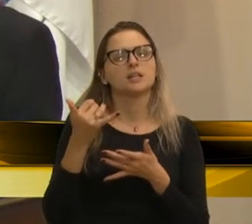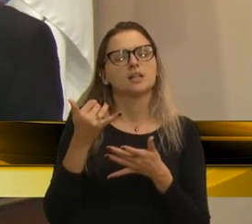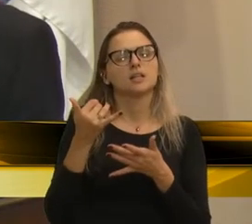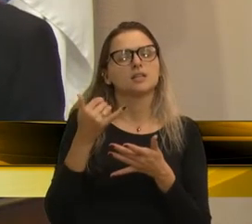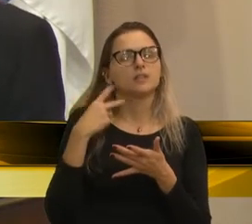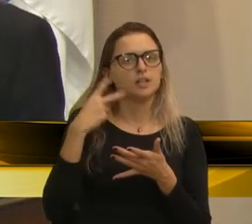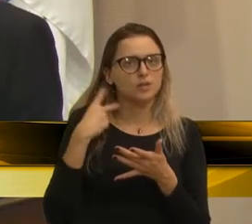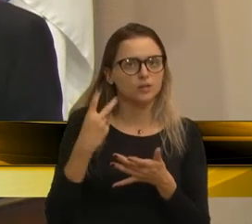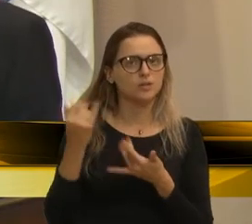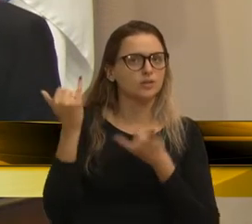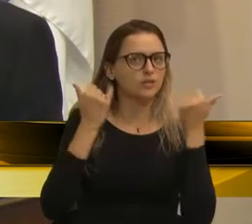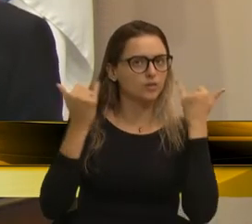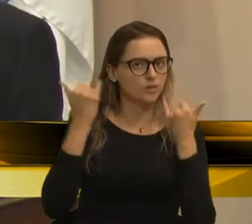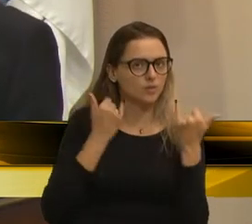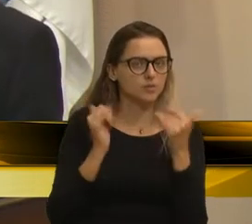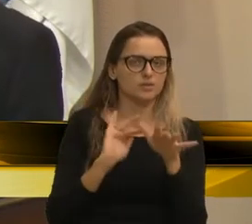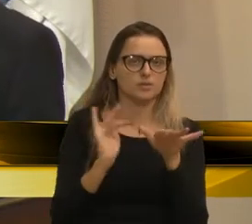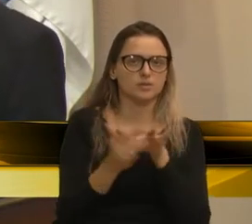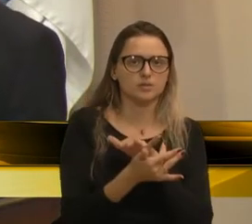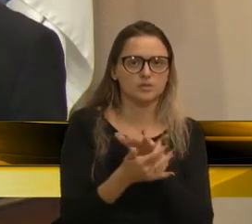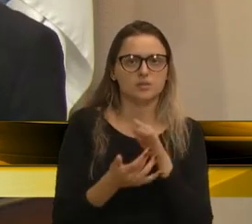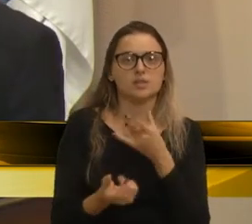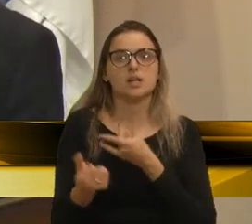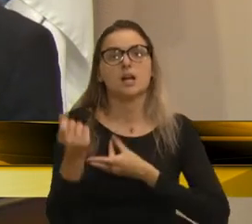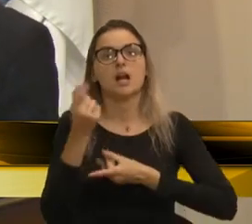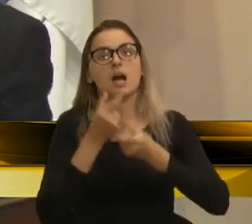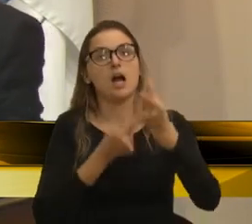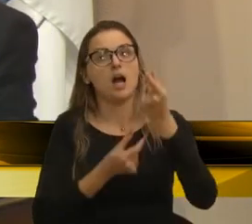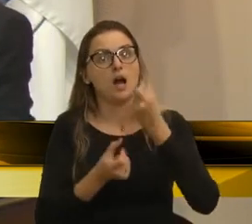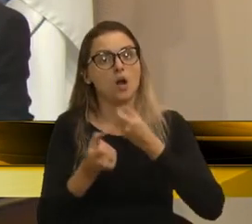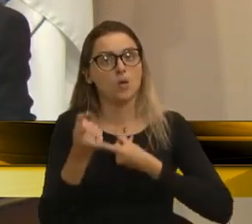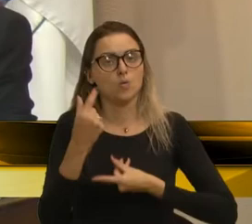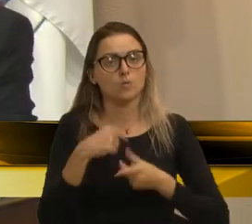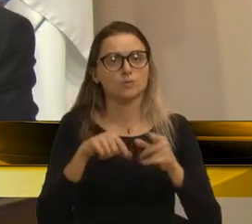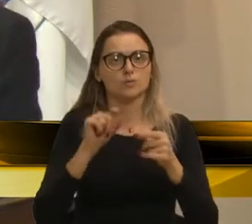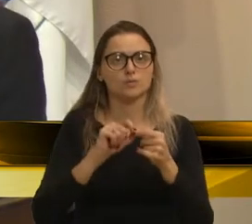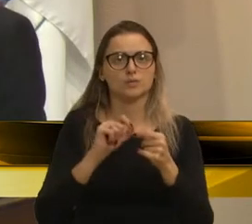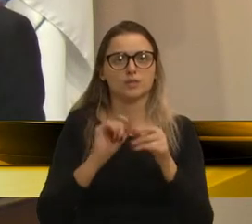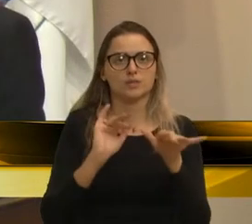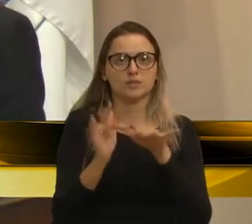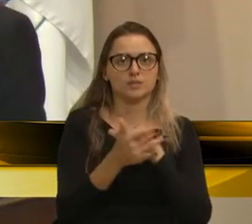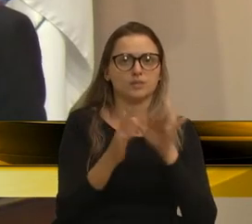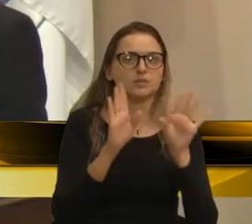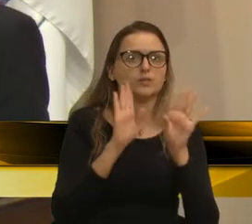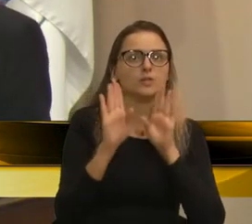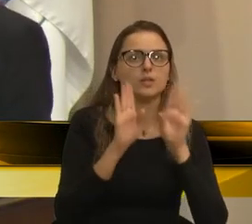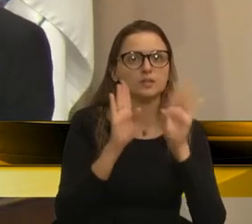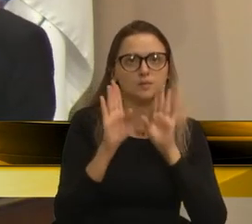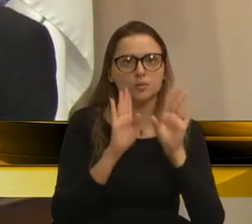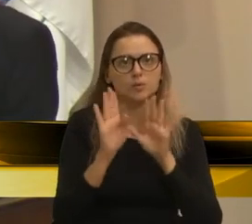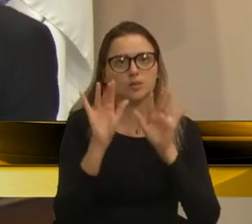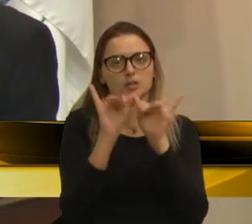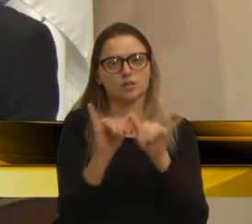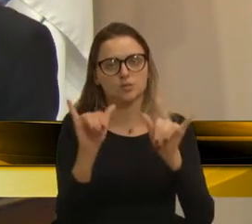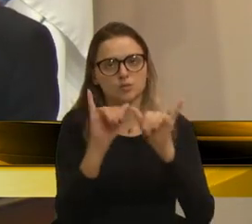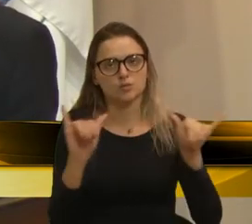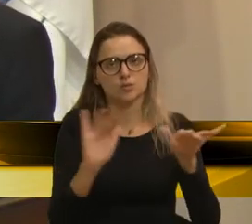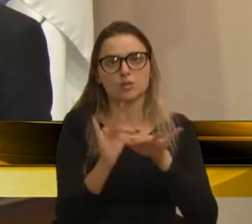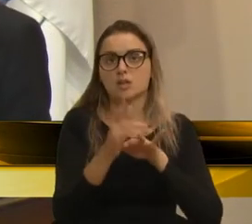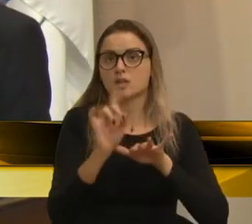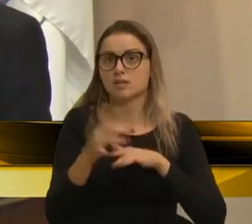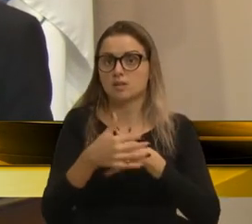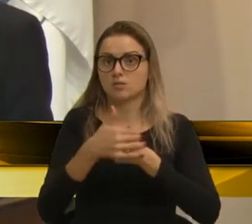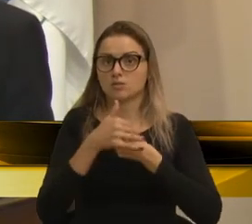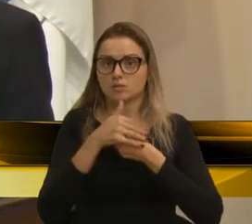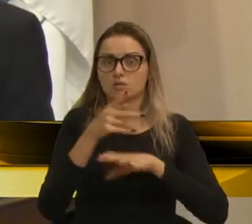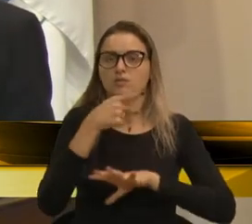manifestações pelas redes sociais. Alguns fizeram essas manifestações no Facebook de veículos de imprensa, não se esconderam, colocaram o